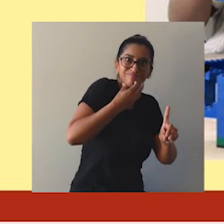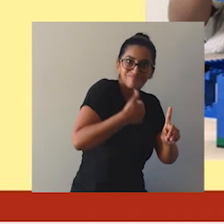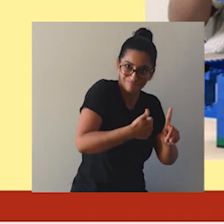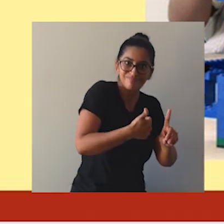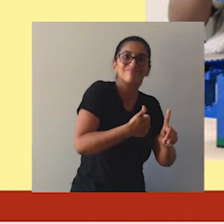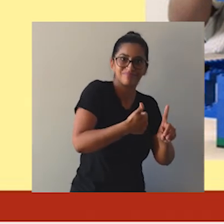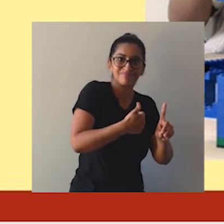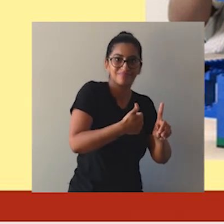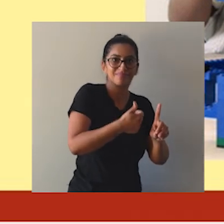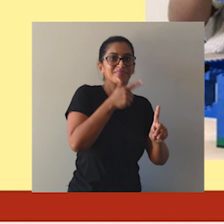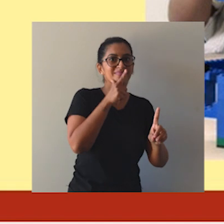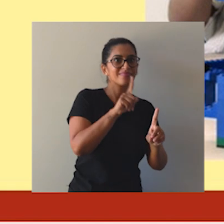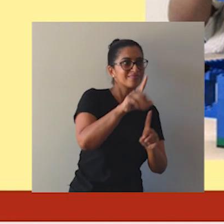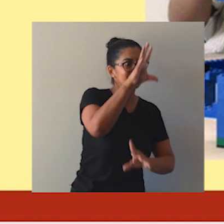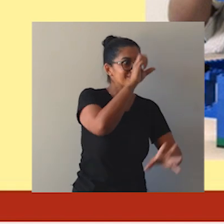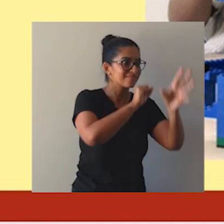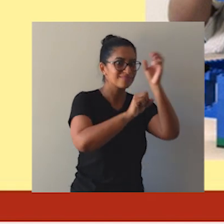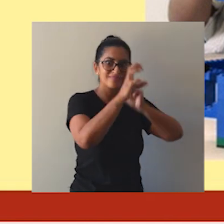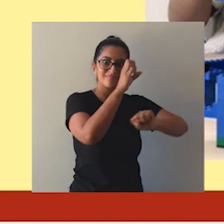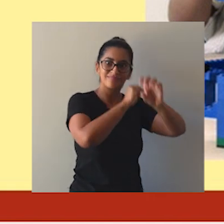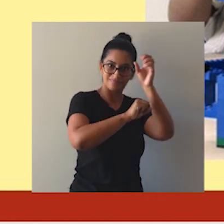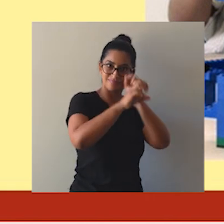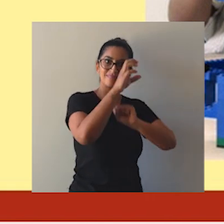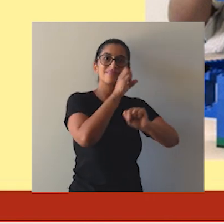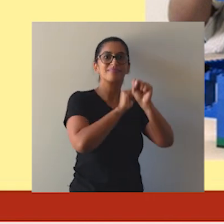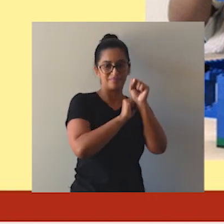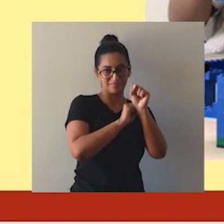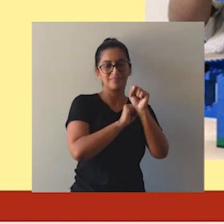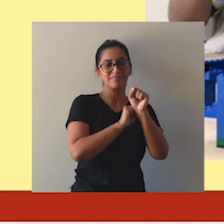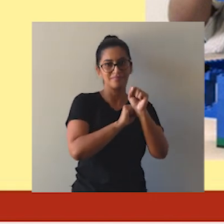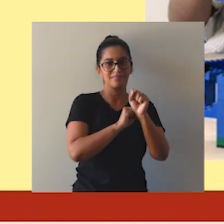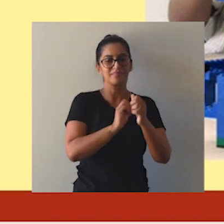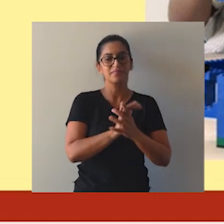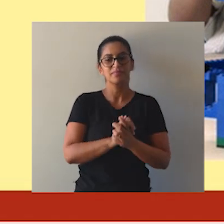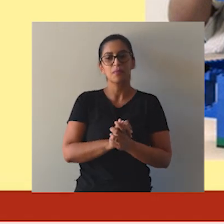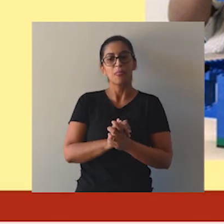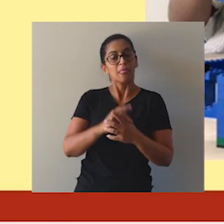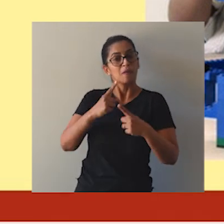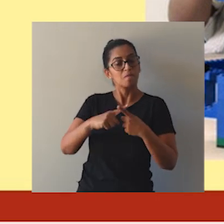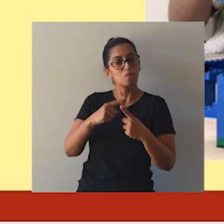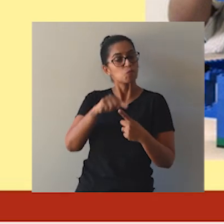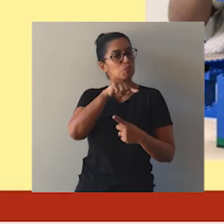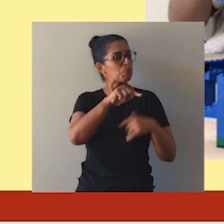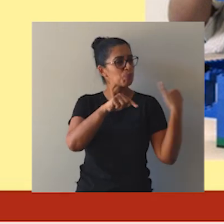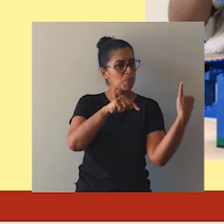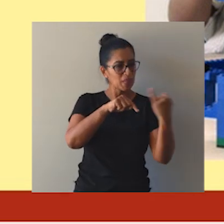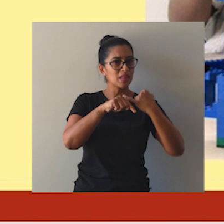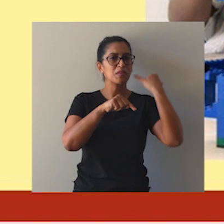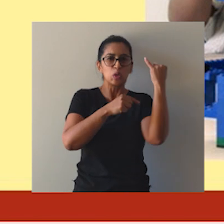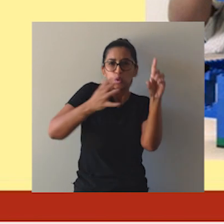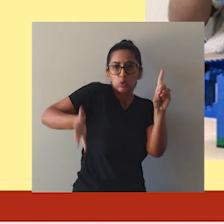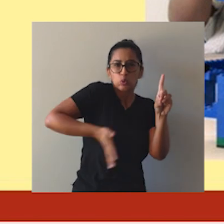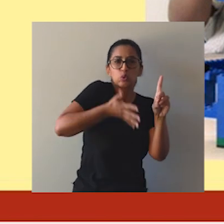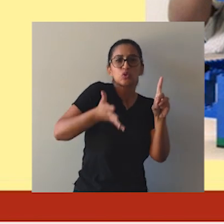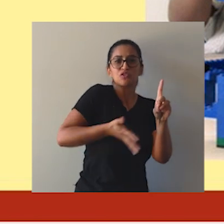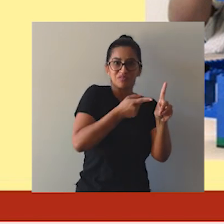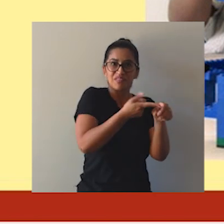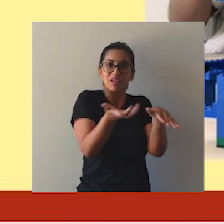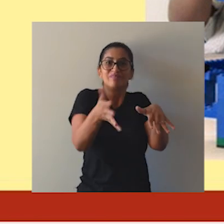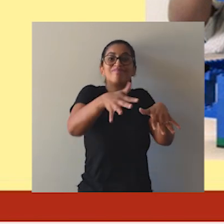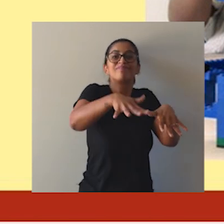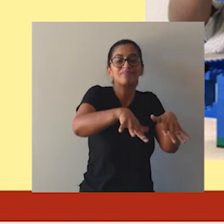pode ver que a criança está brincando com as crianças que não têm deficiência, que isso é muito importante, isso é a